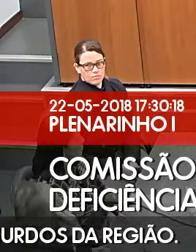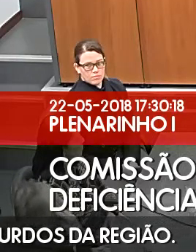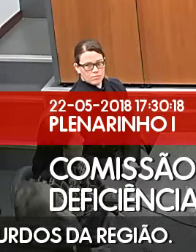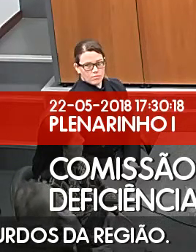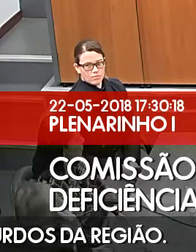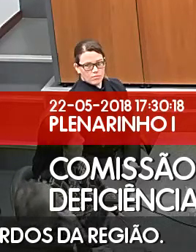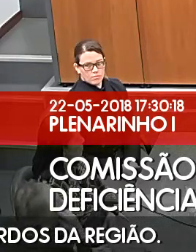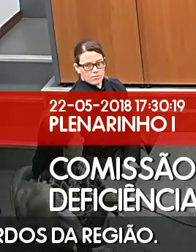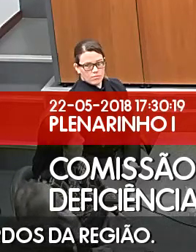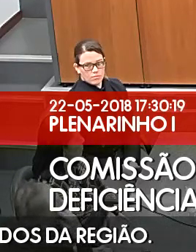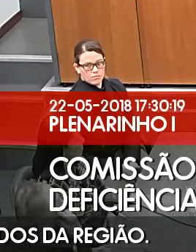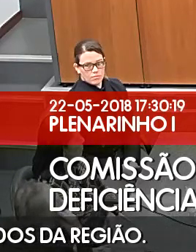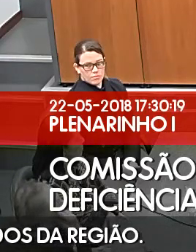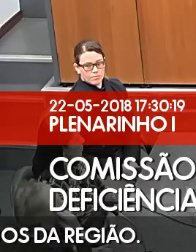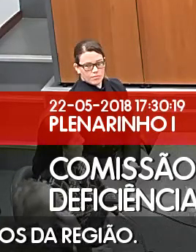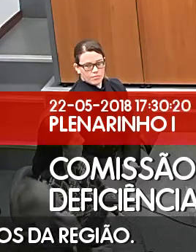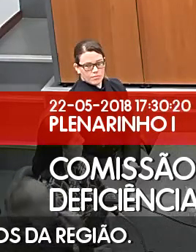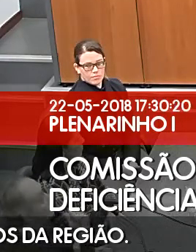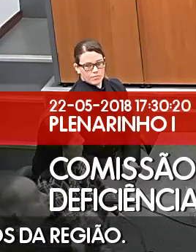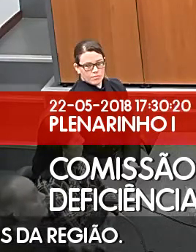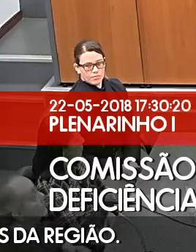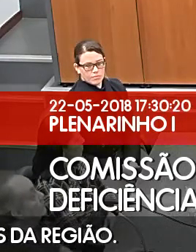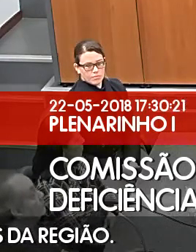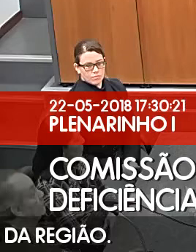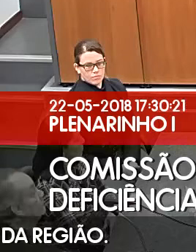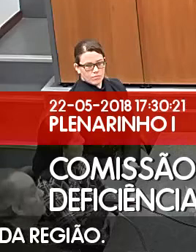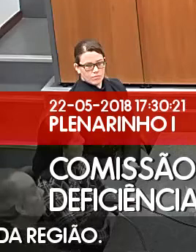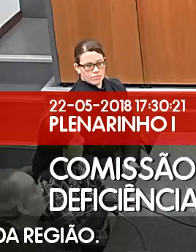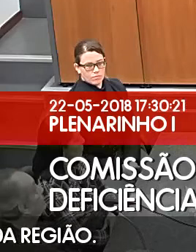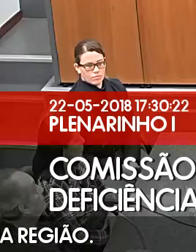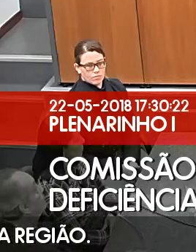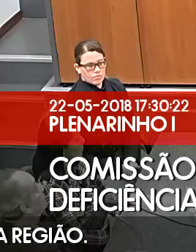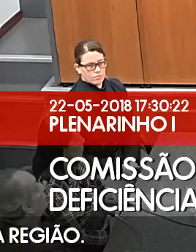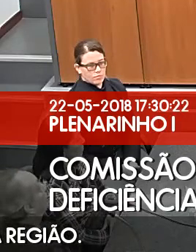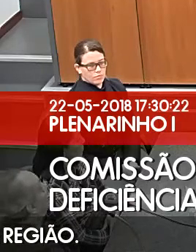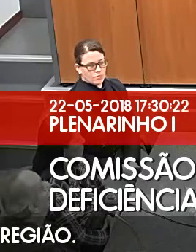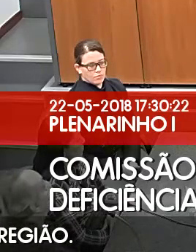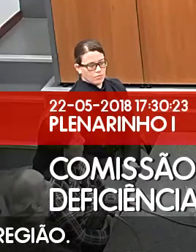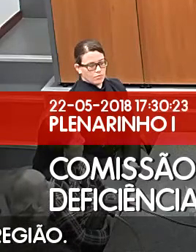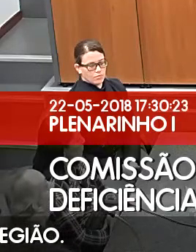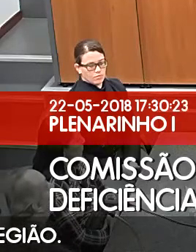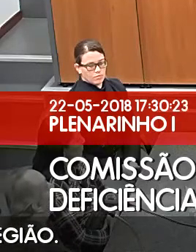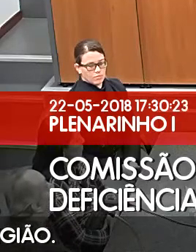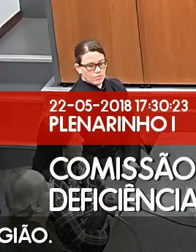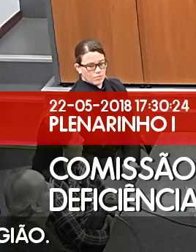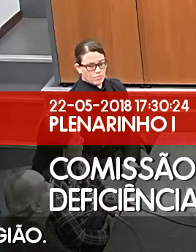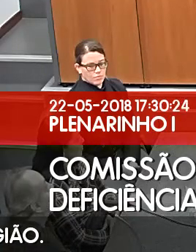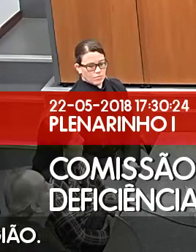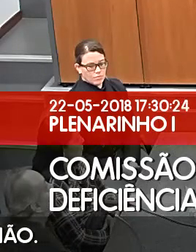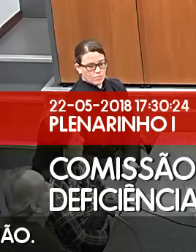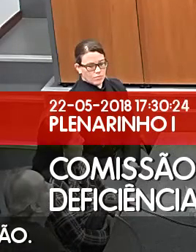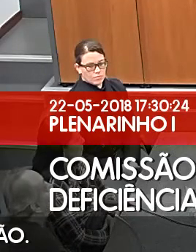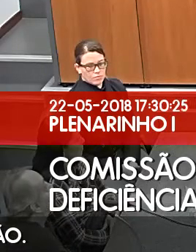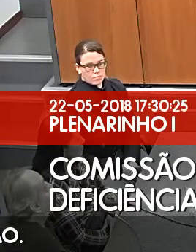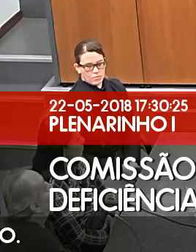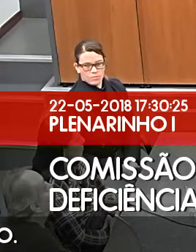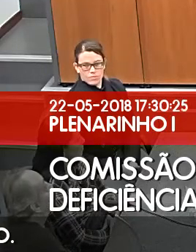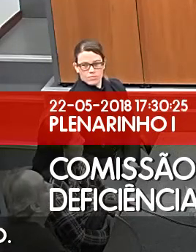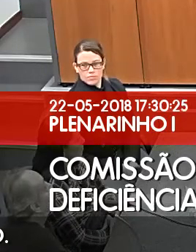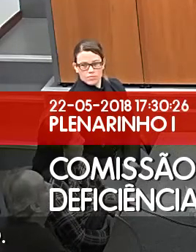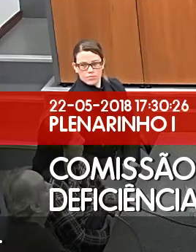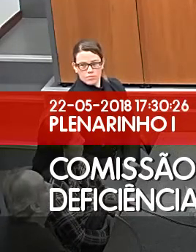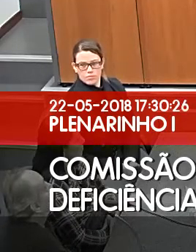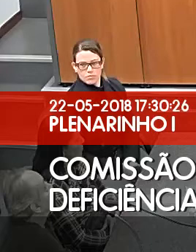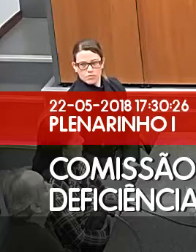que vão para a escola comum. Porque a escola comum é transporte, oferece merenda, e o Estado só tem